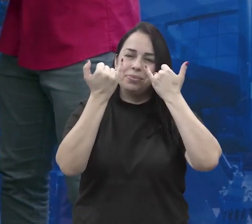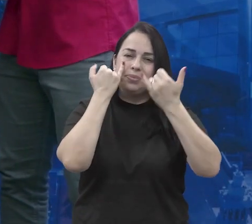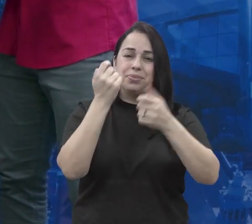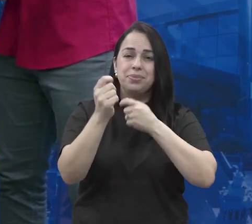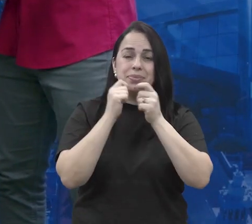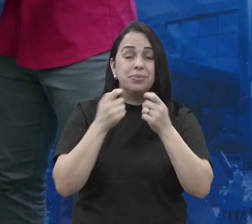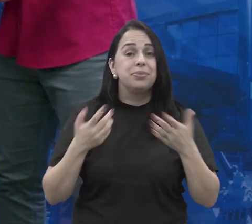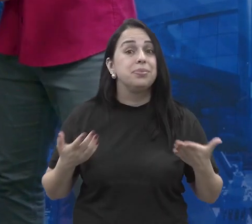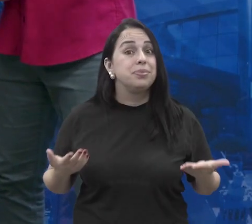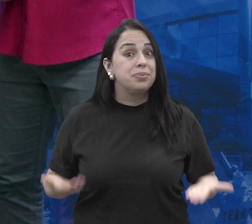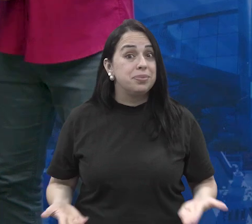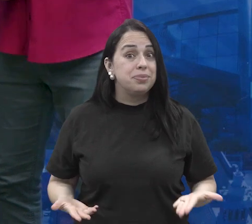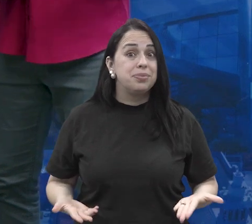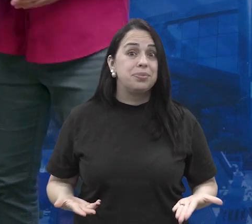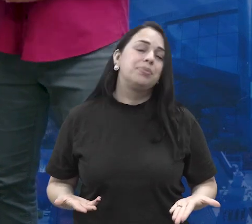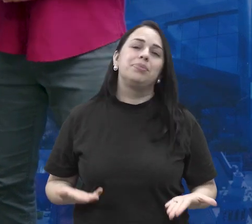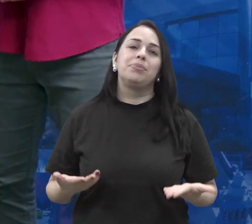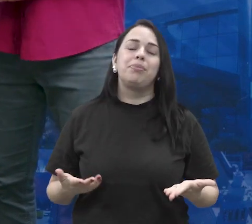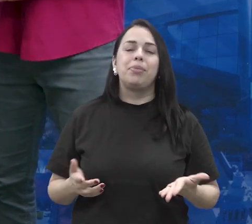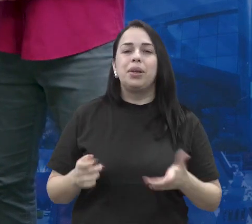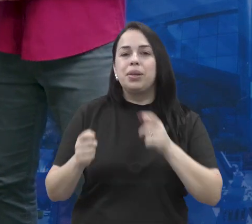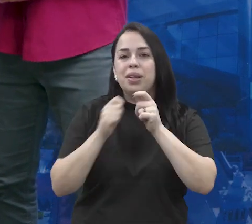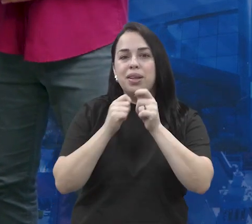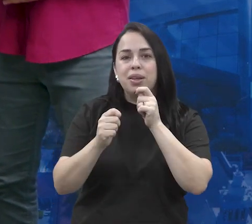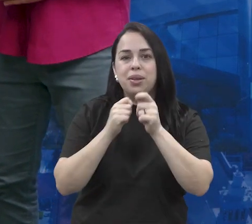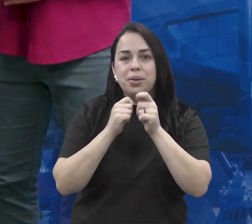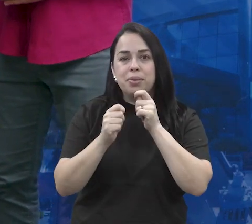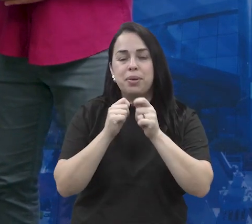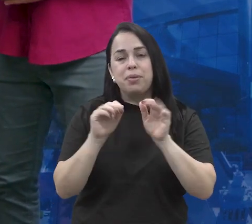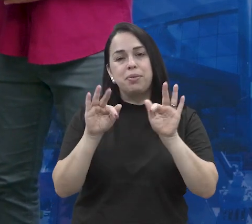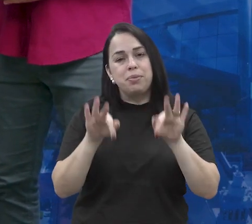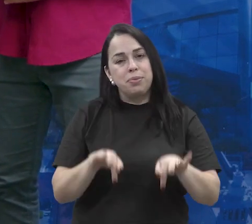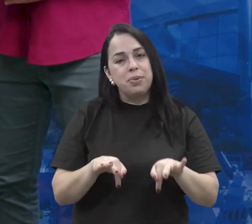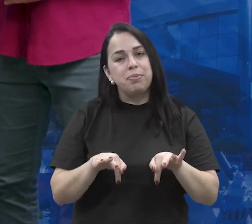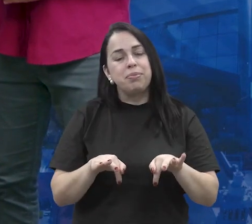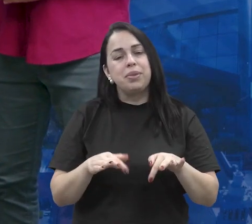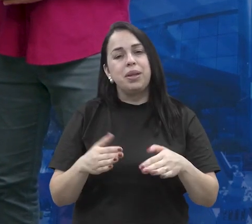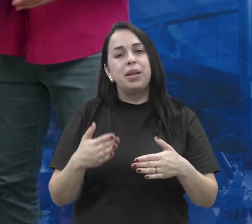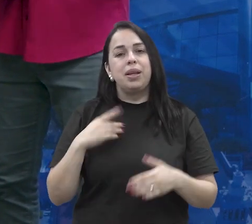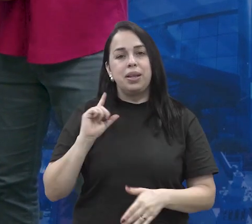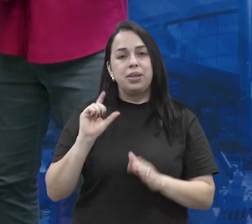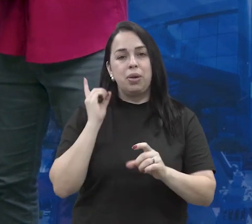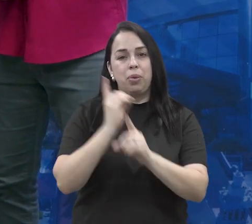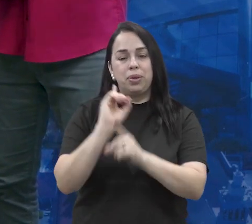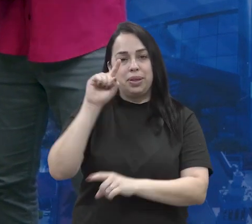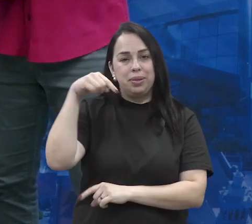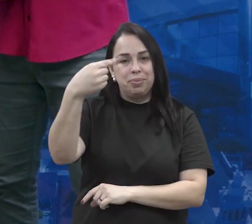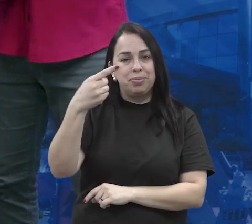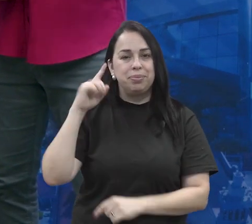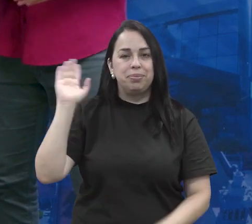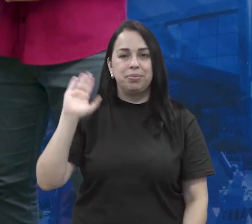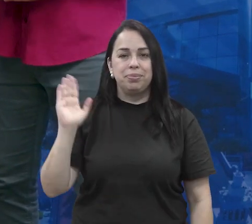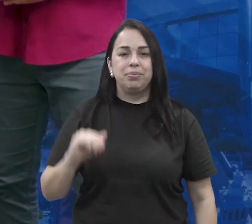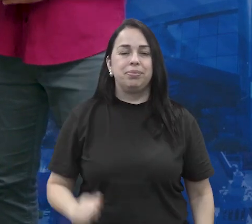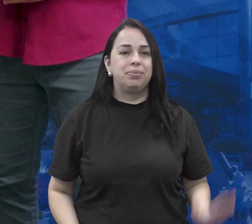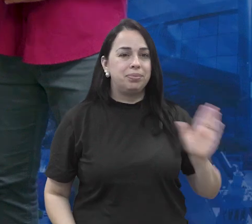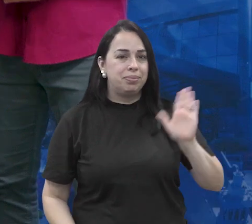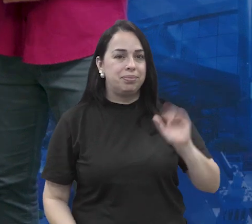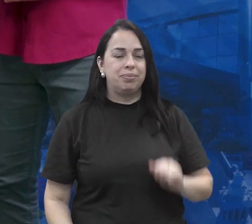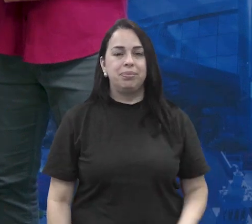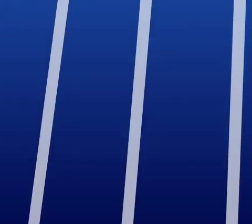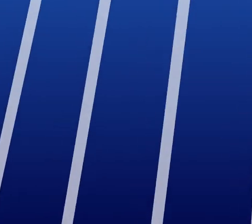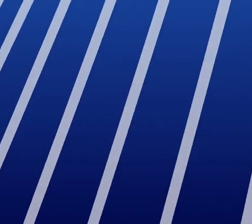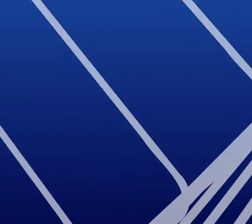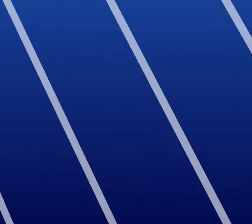pela entrevista. Então é isso, pessoal. O Boletim Entrevista de hoje fica por aqui. Até uma próxima. Tchau, tchau. Até